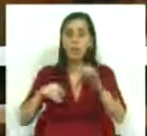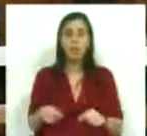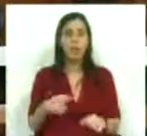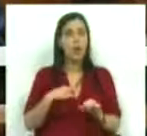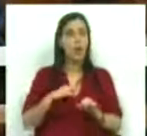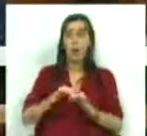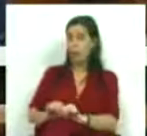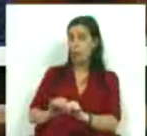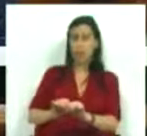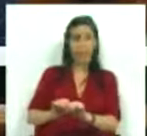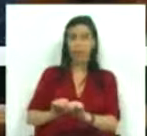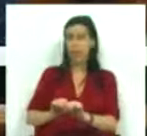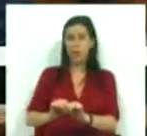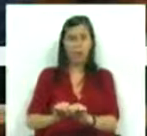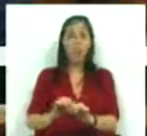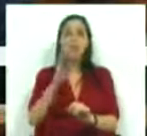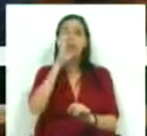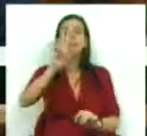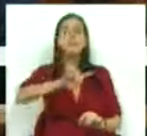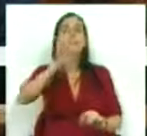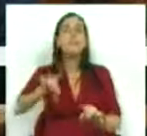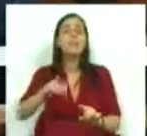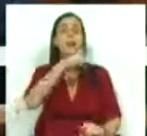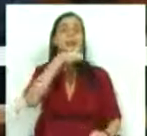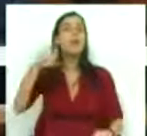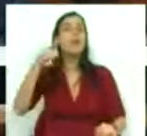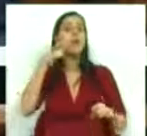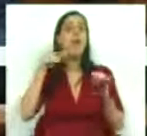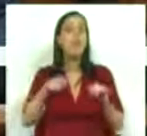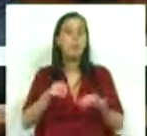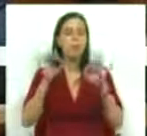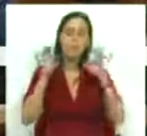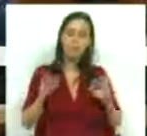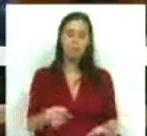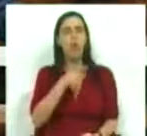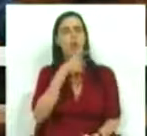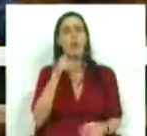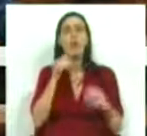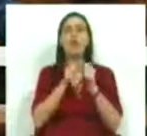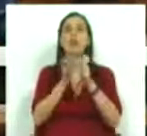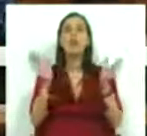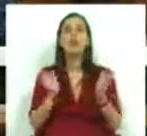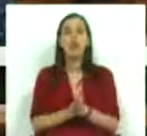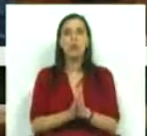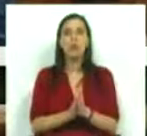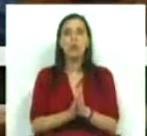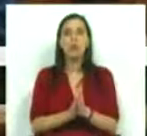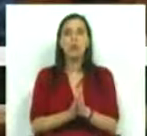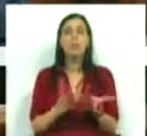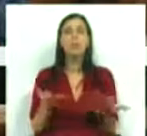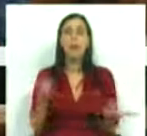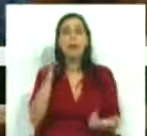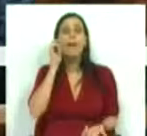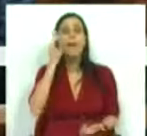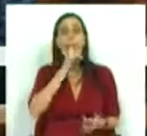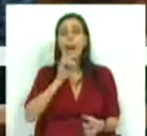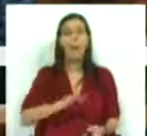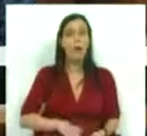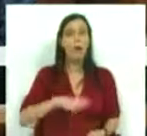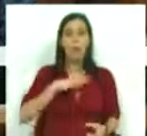não rejeitará, sobretudo, se esse compromisso for um compromisso de todos. Aqueles que